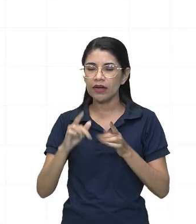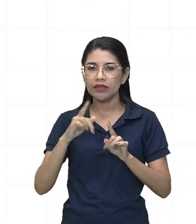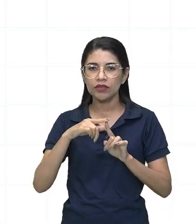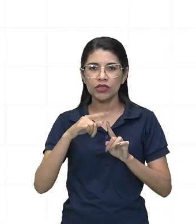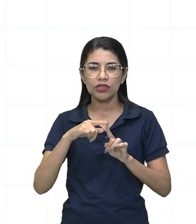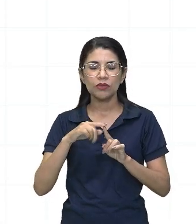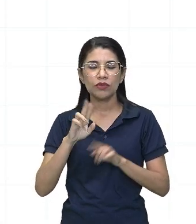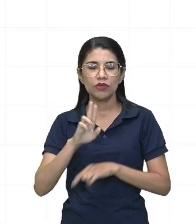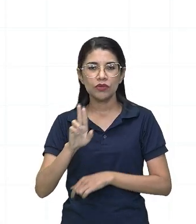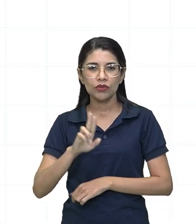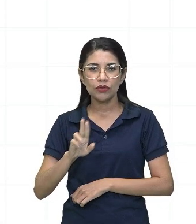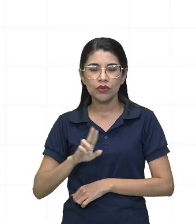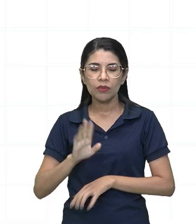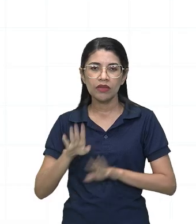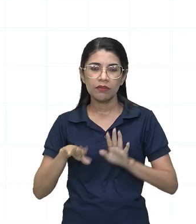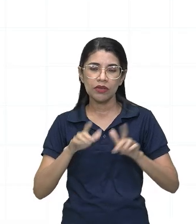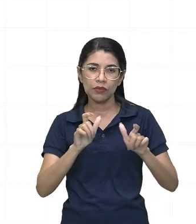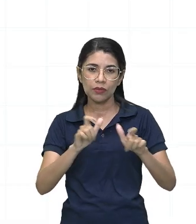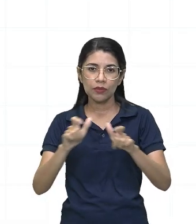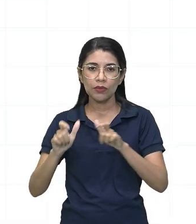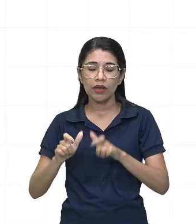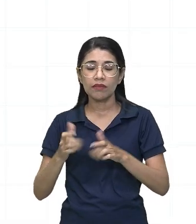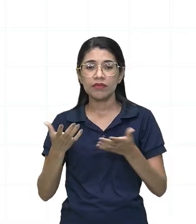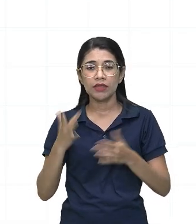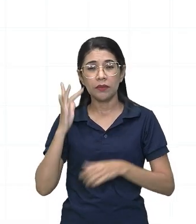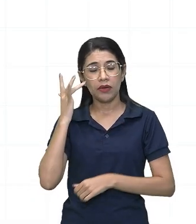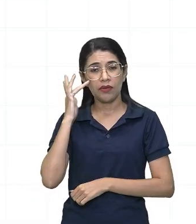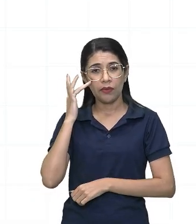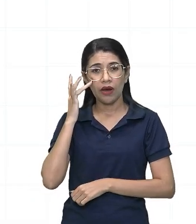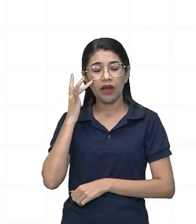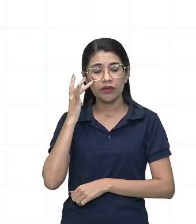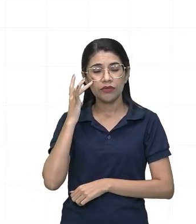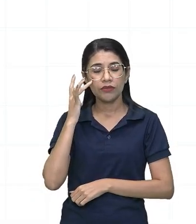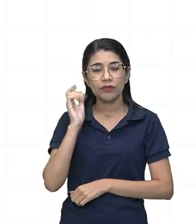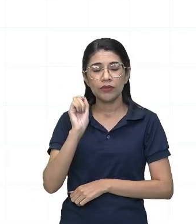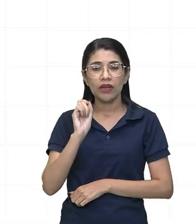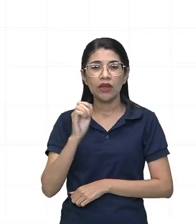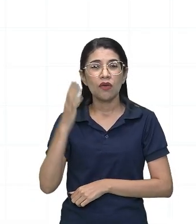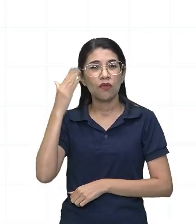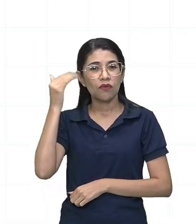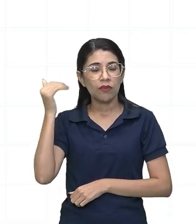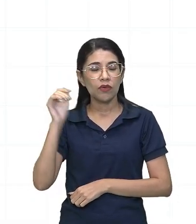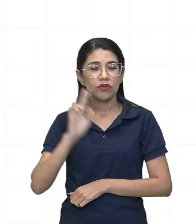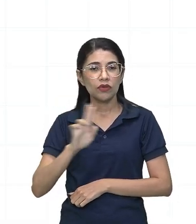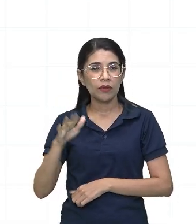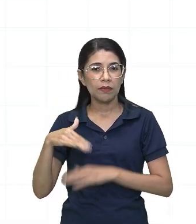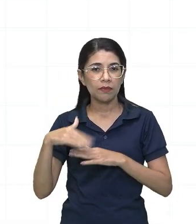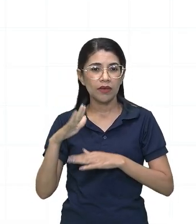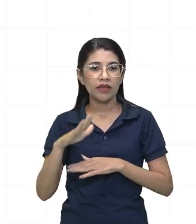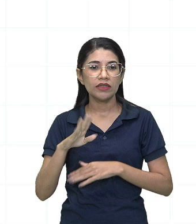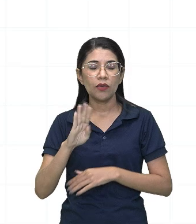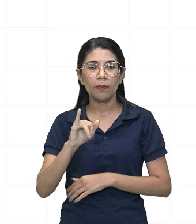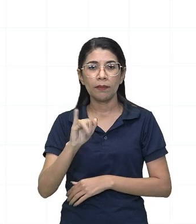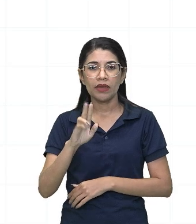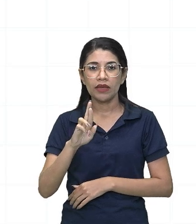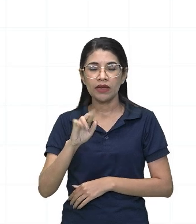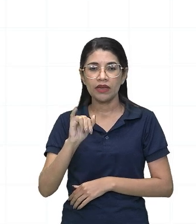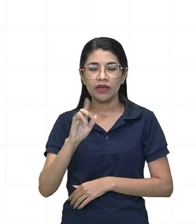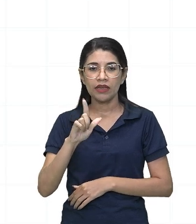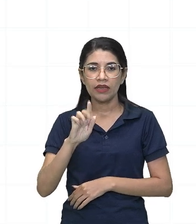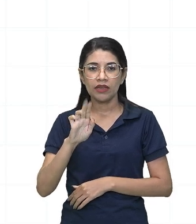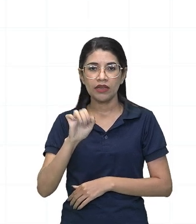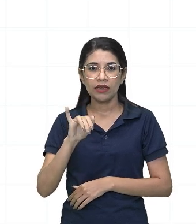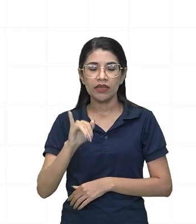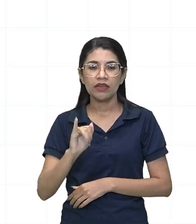cangalinha, birigui. Eu acho, para mim, que o mais famoso desses nomes é o mosquito birigui,